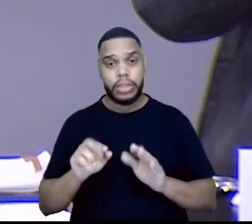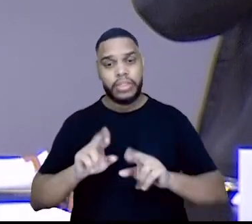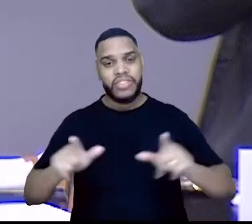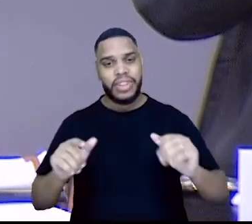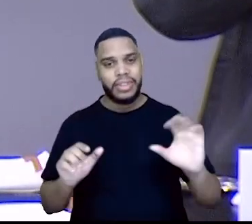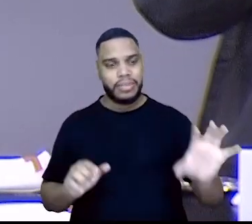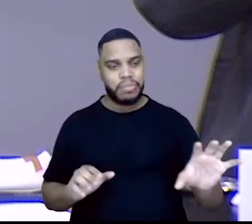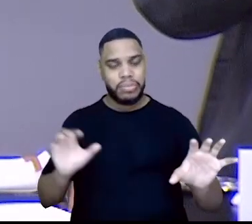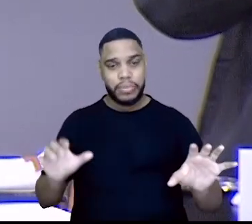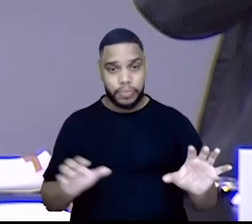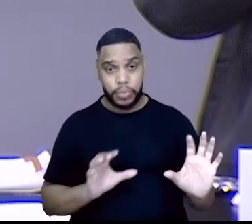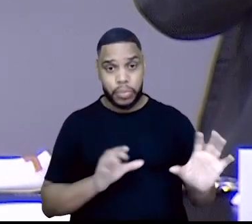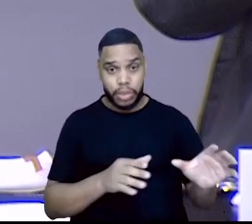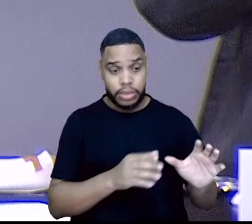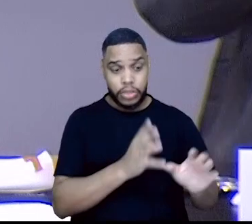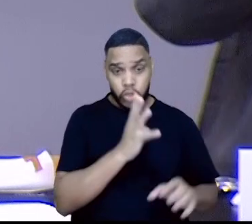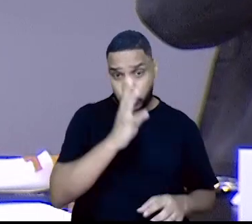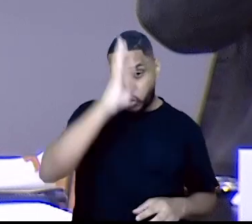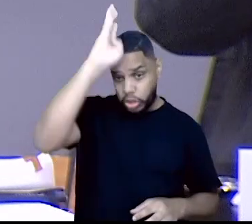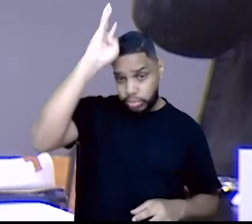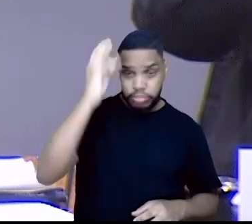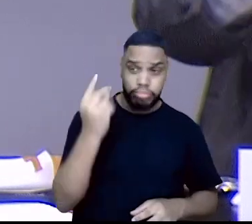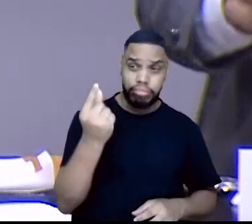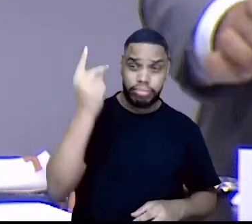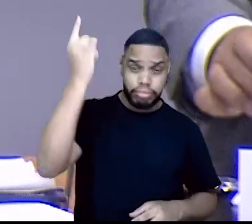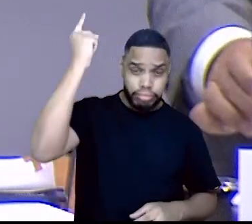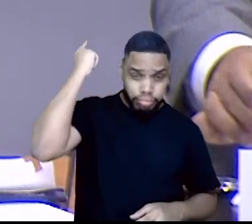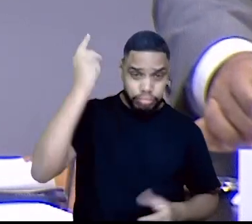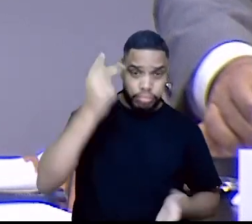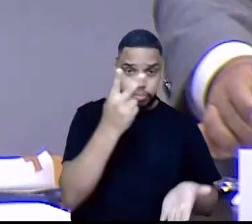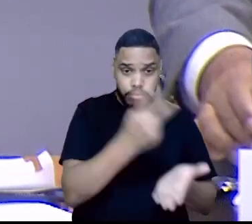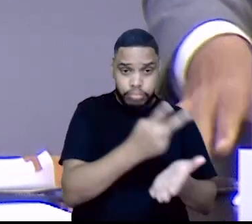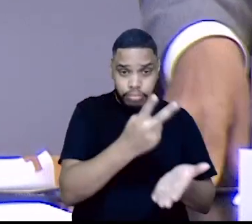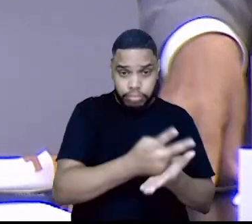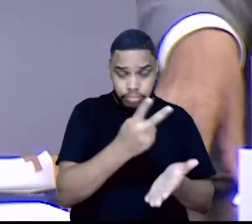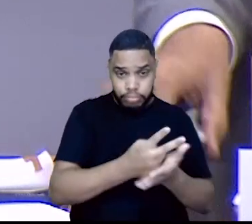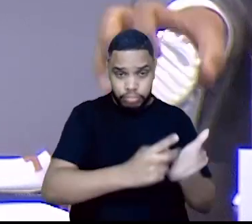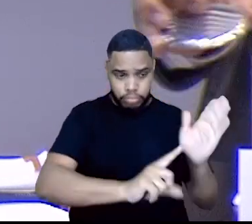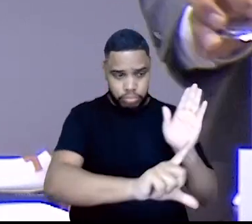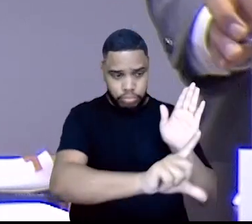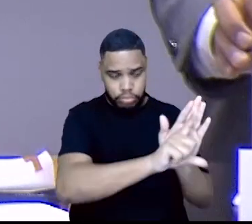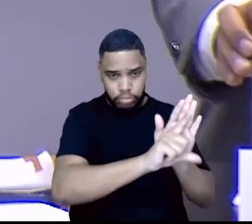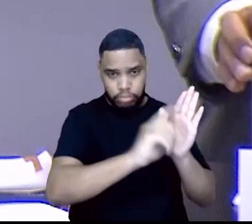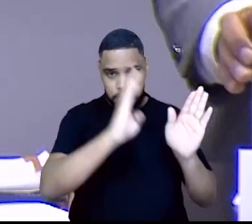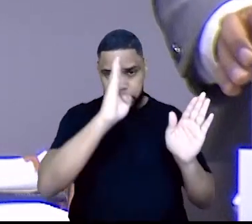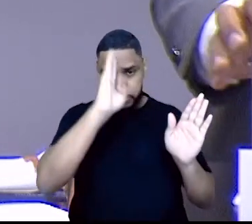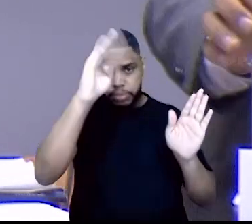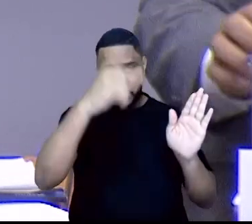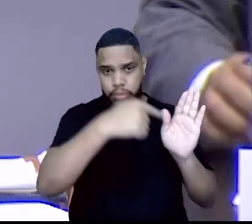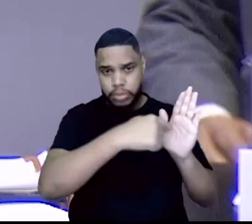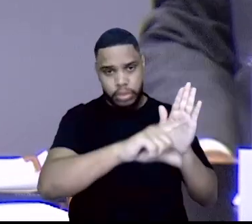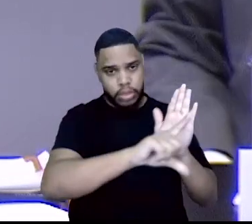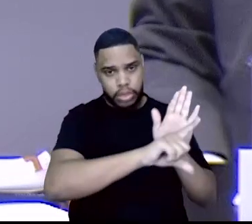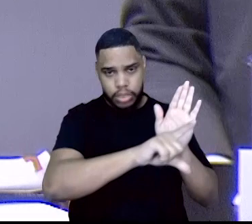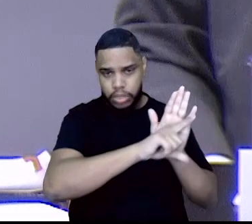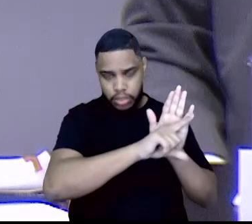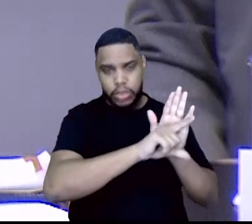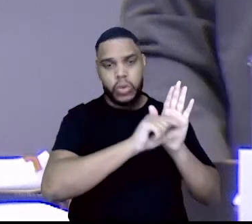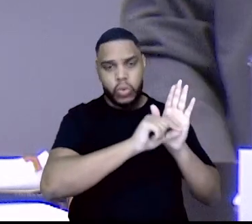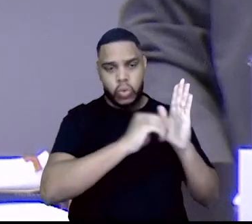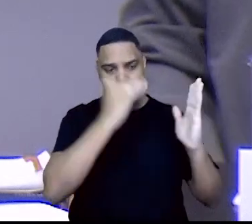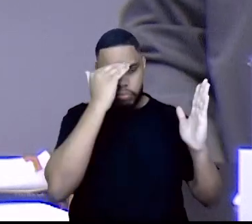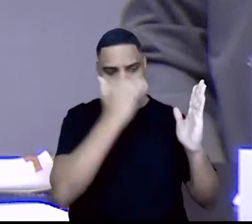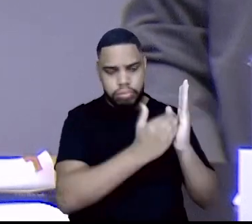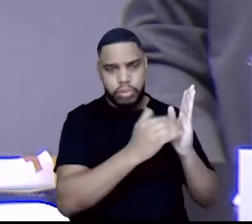No sistema romano-germânico, sempre foi a lei a fonte primária do direito.